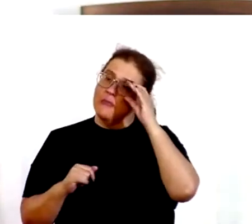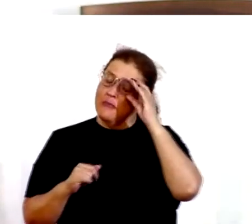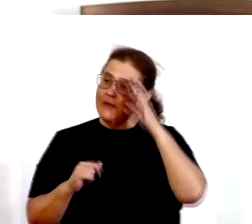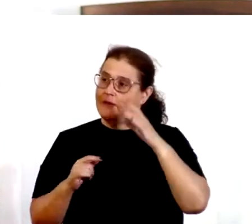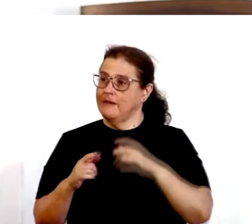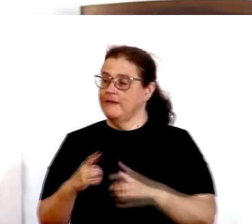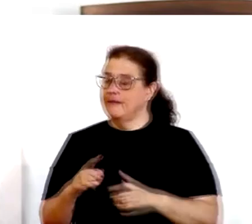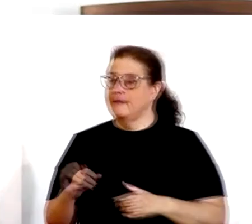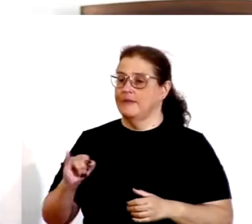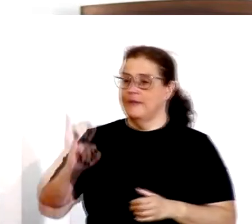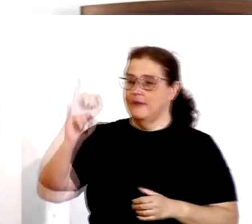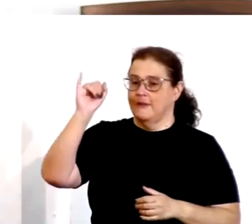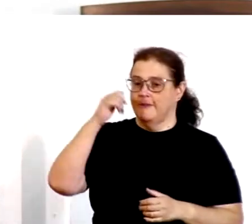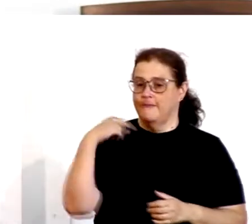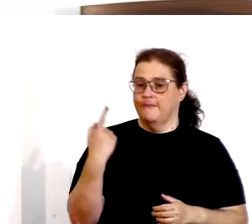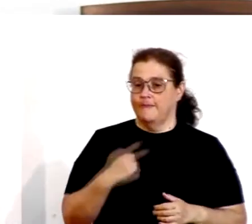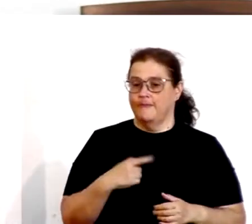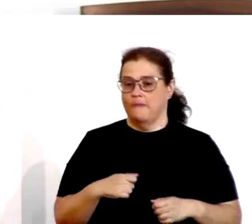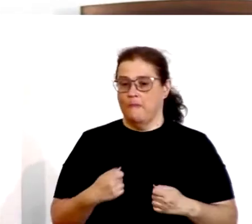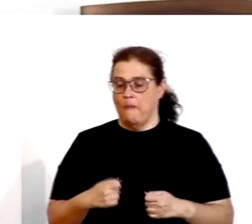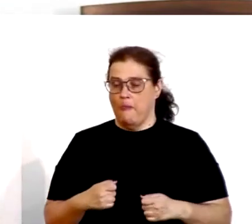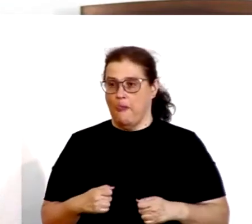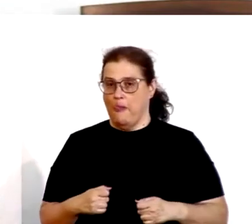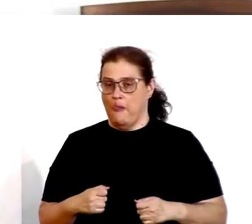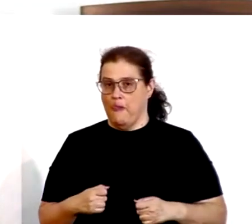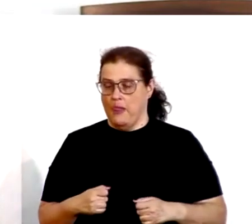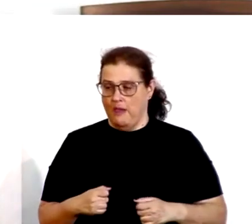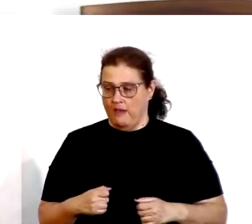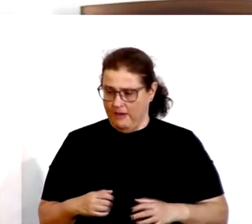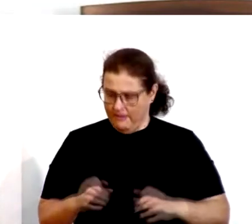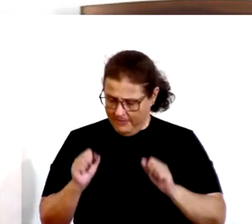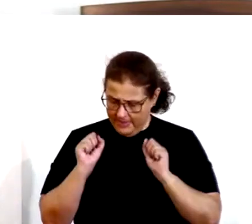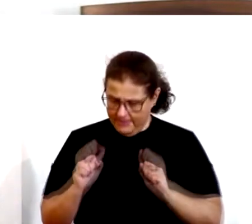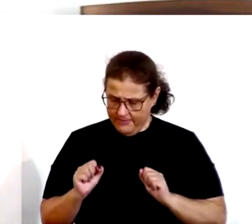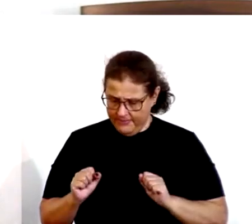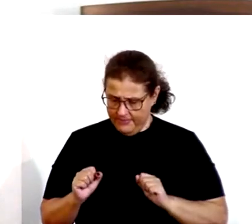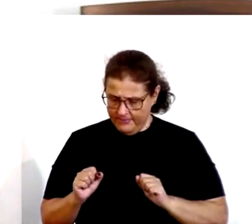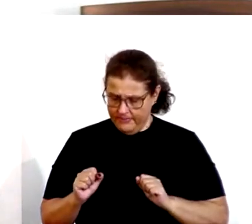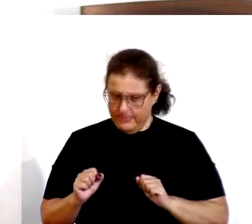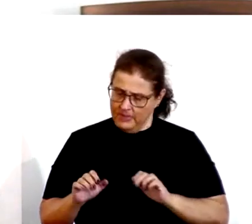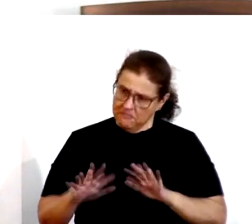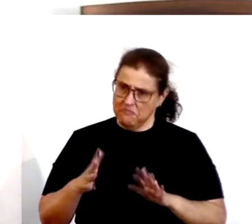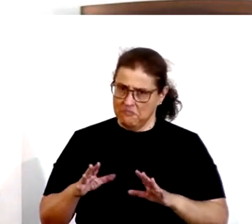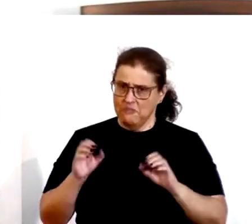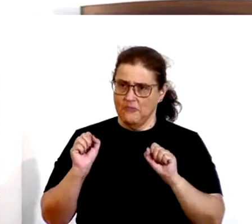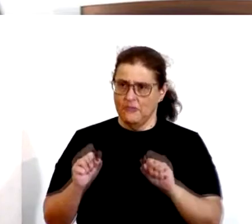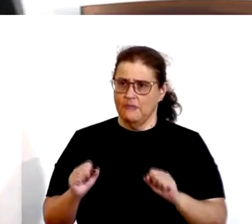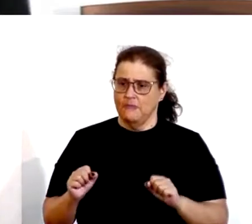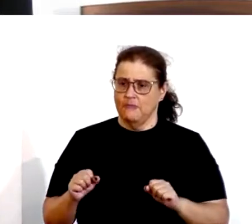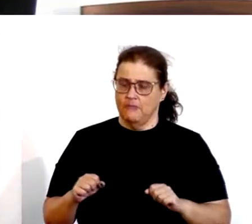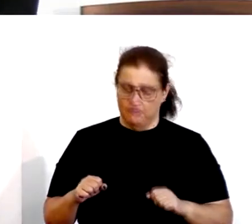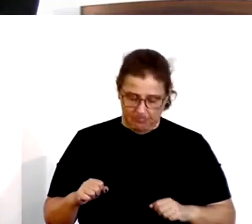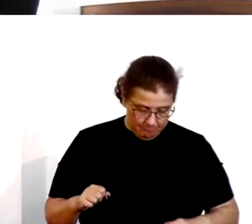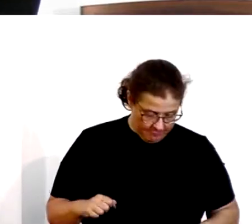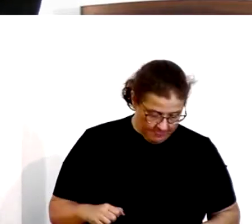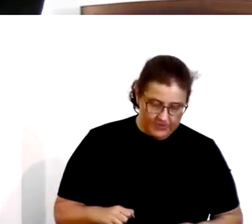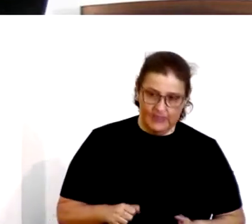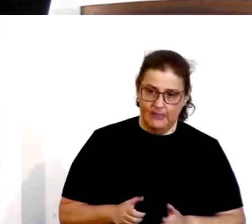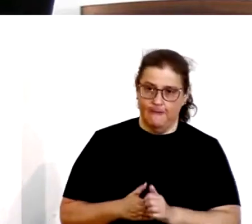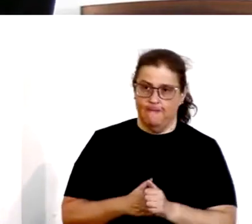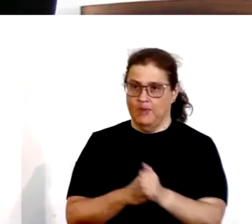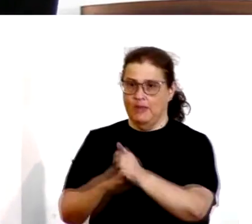muito provavelmente, não é determinante, mas muito provavelmente o seu filho vai querer seguir esse